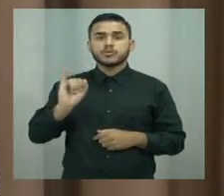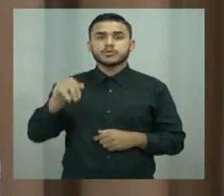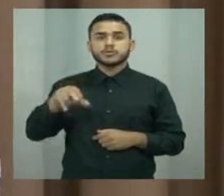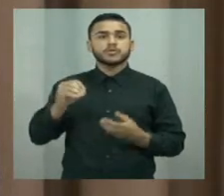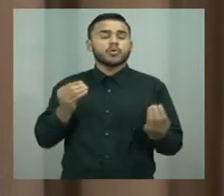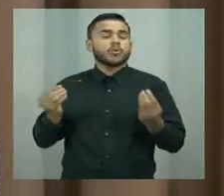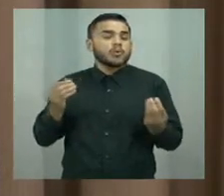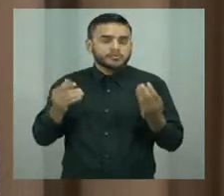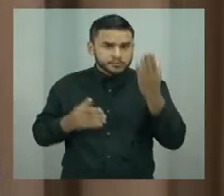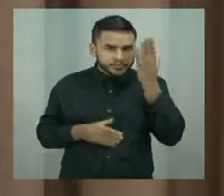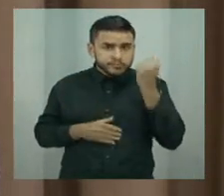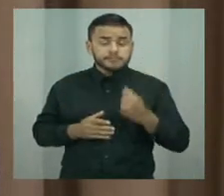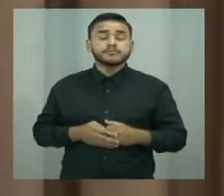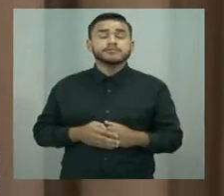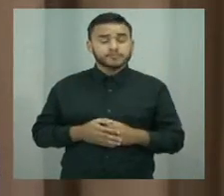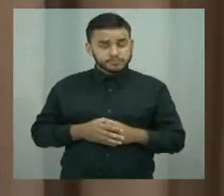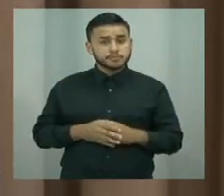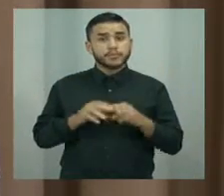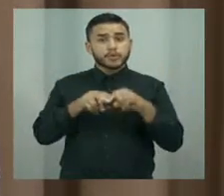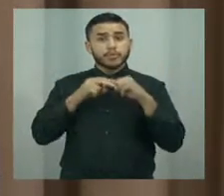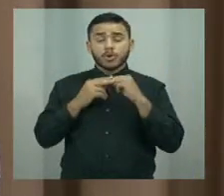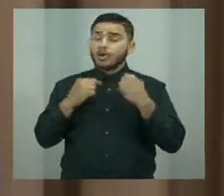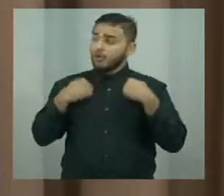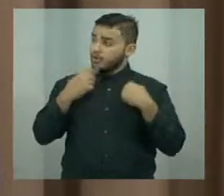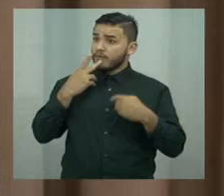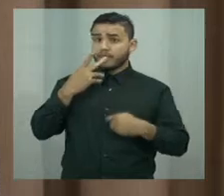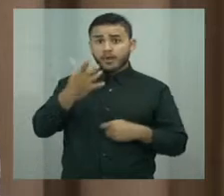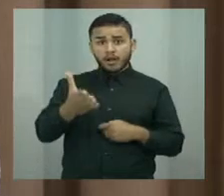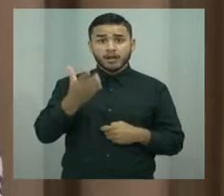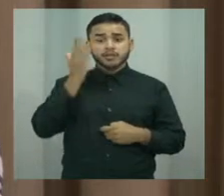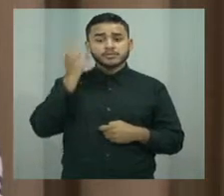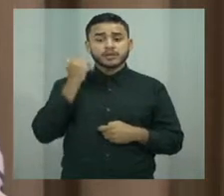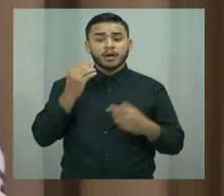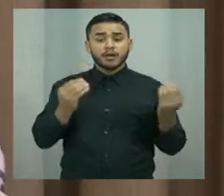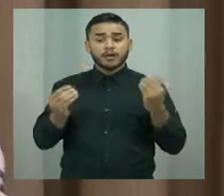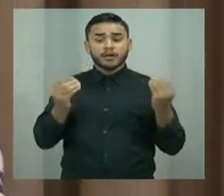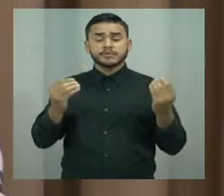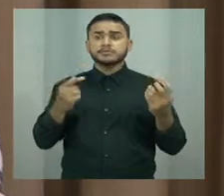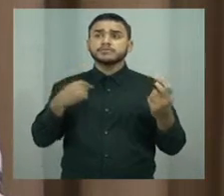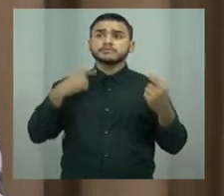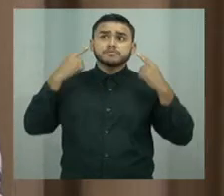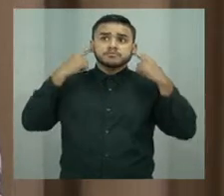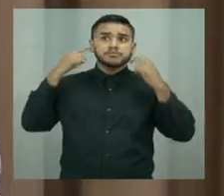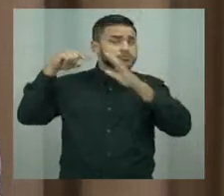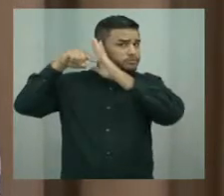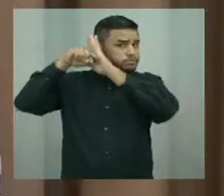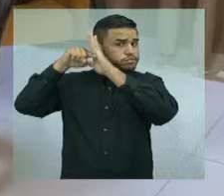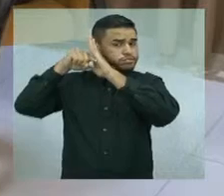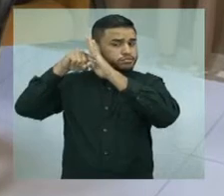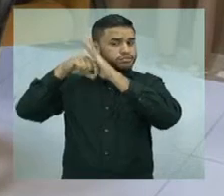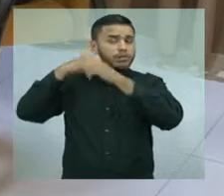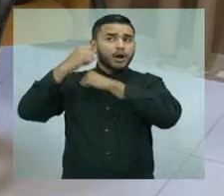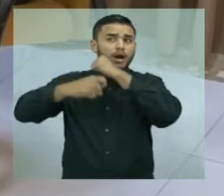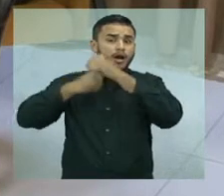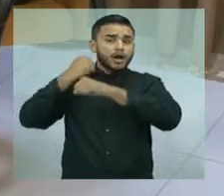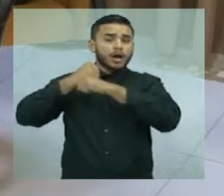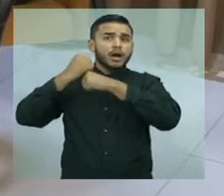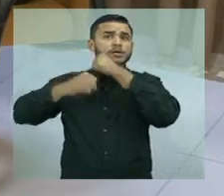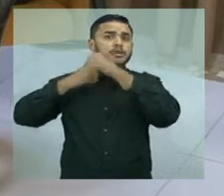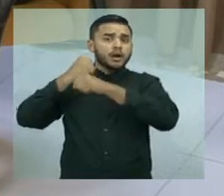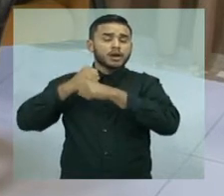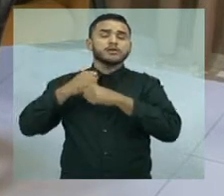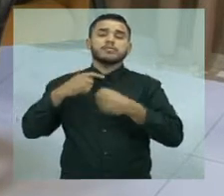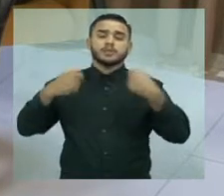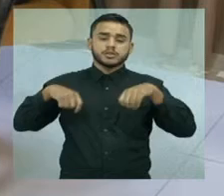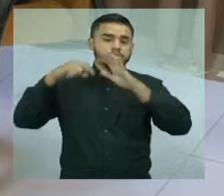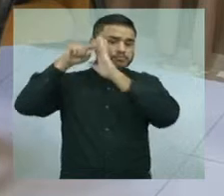essa perda. E a melhor forma de você conduzir é você saber como ela está, pelo menos anualmente. Quais são os exames básicos